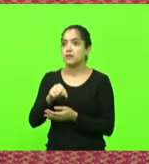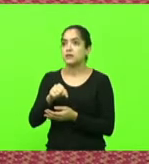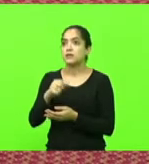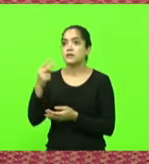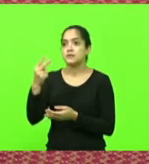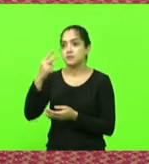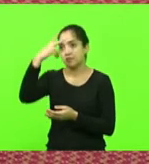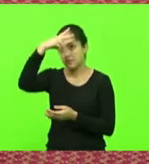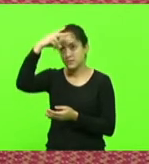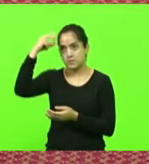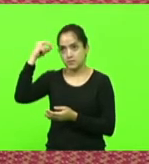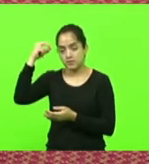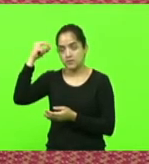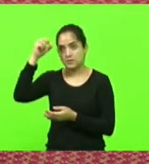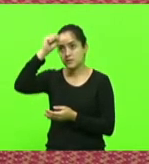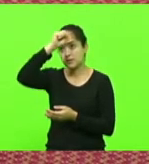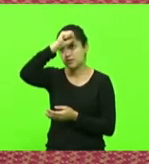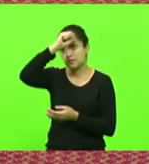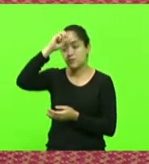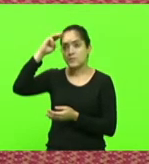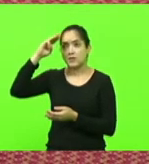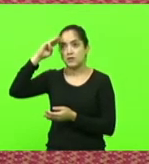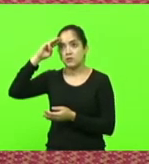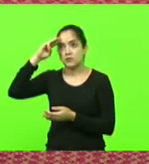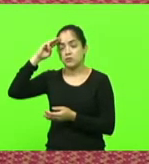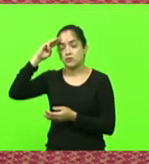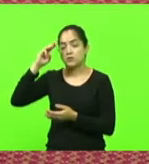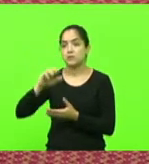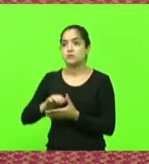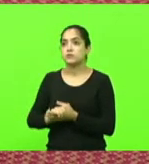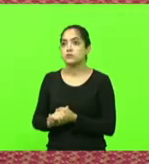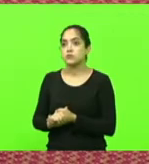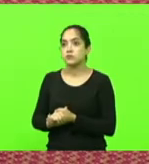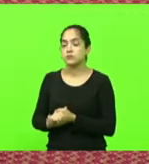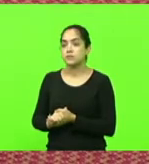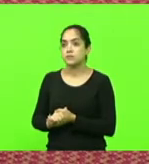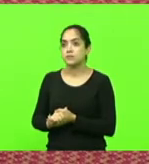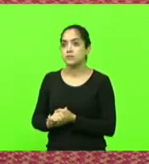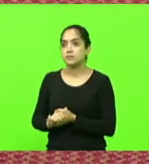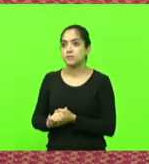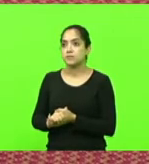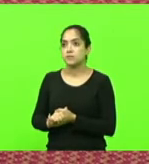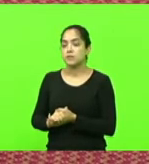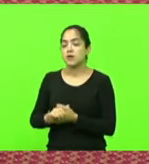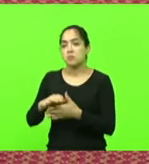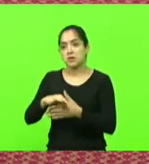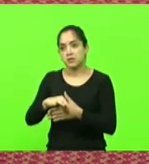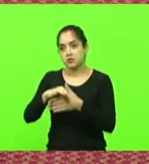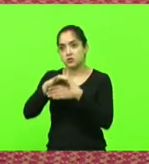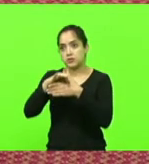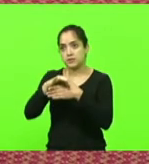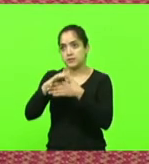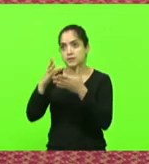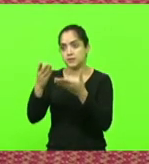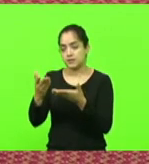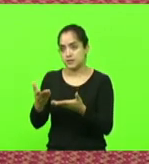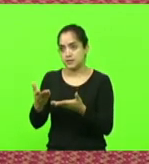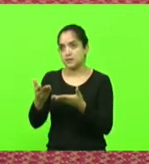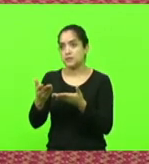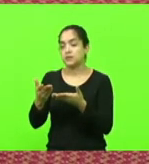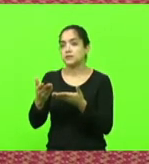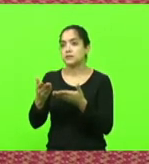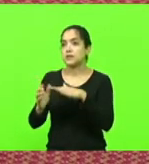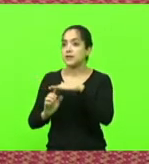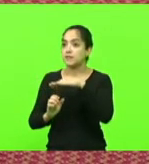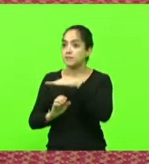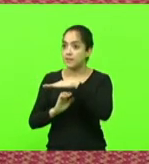de São Miguel do Oeste, Adenilson Zanardi, uma grande liderança, um grande empresário,